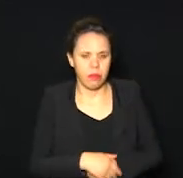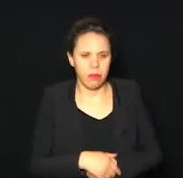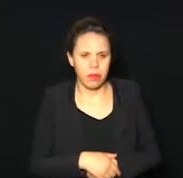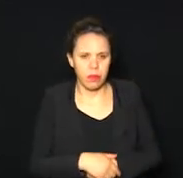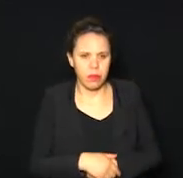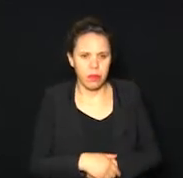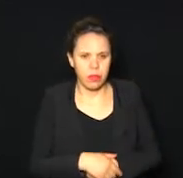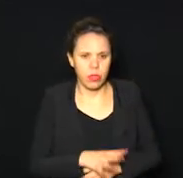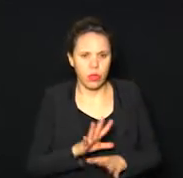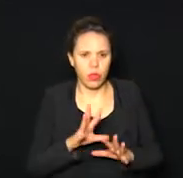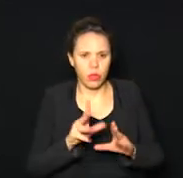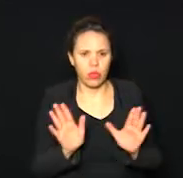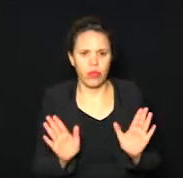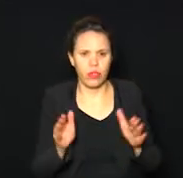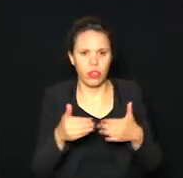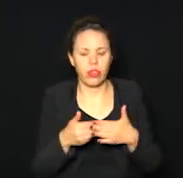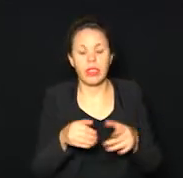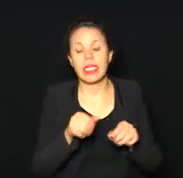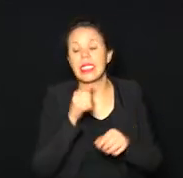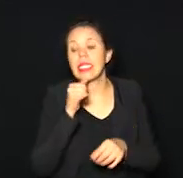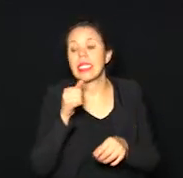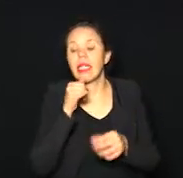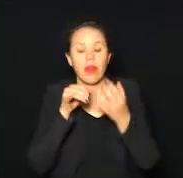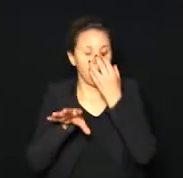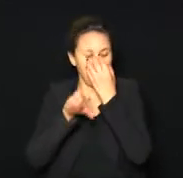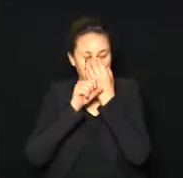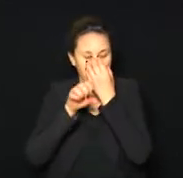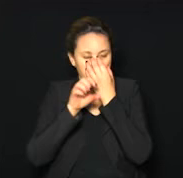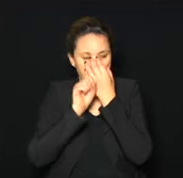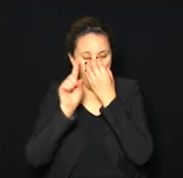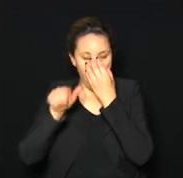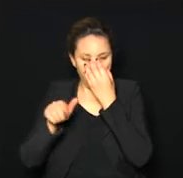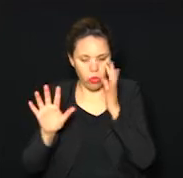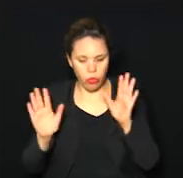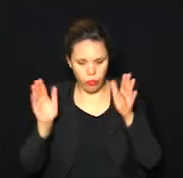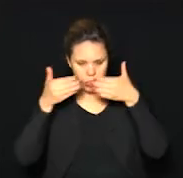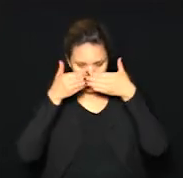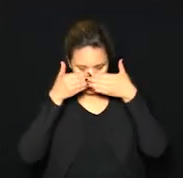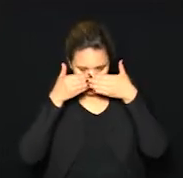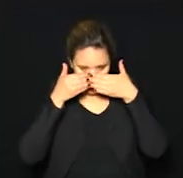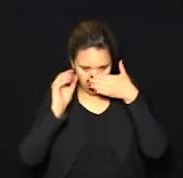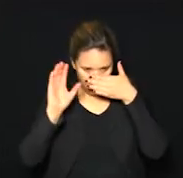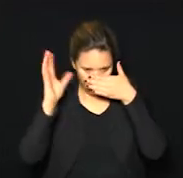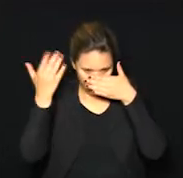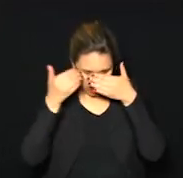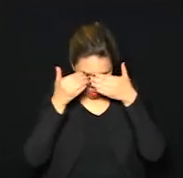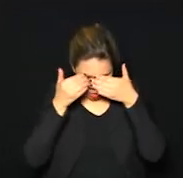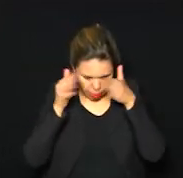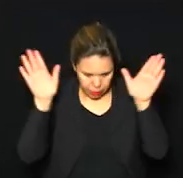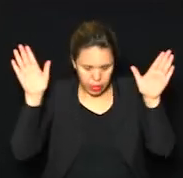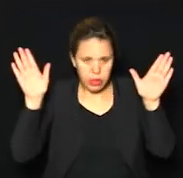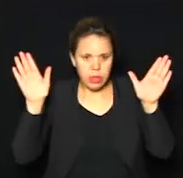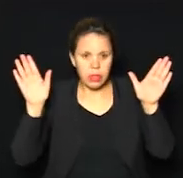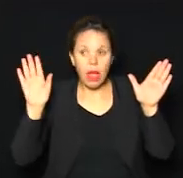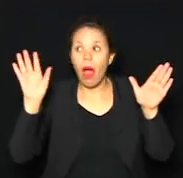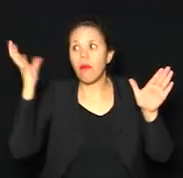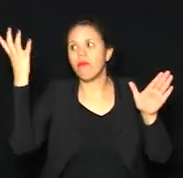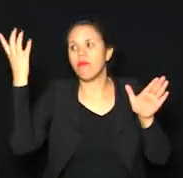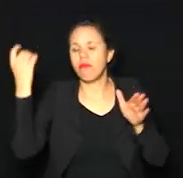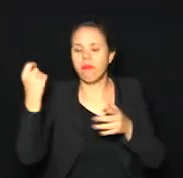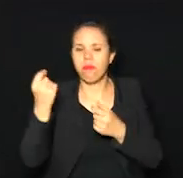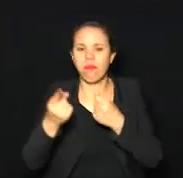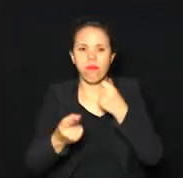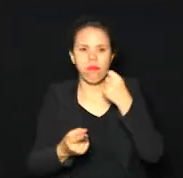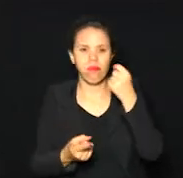que é todo fechado de ventilação mecânica do paciente, ele acidentalmente abrisse, e acontece isso, quem é